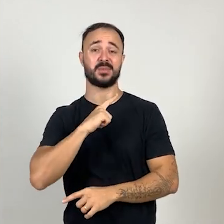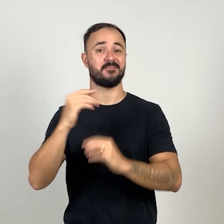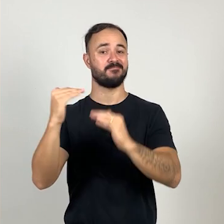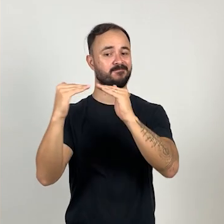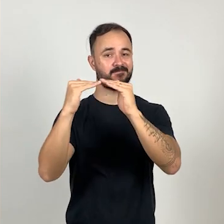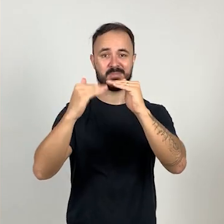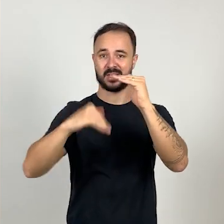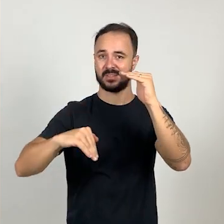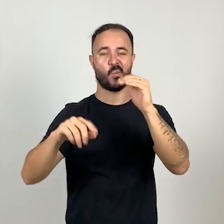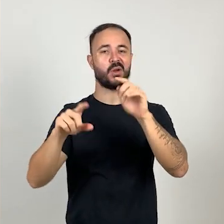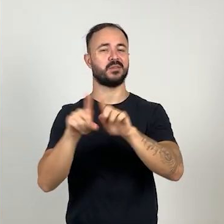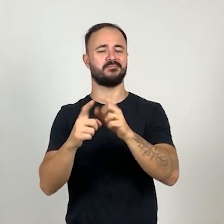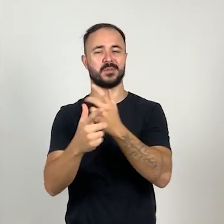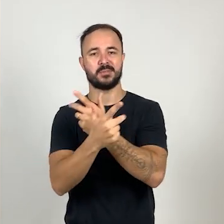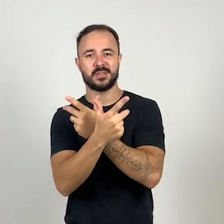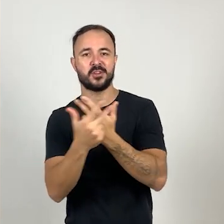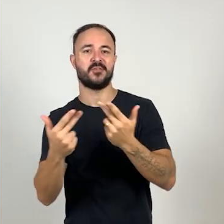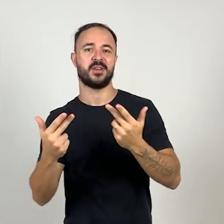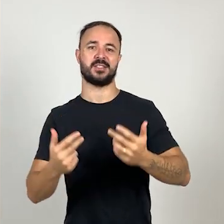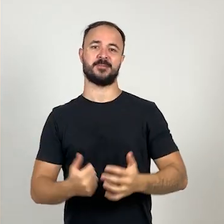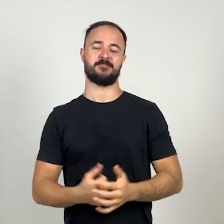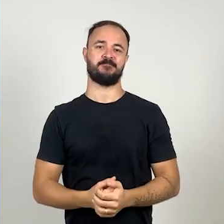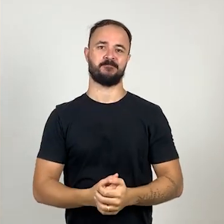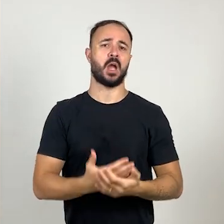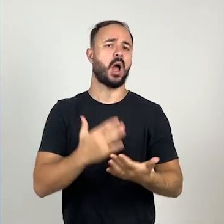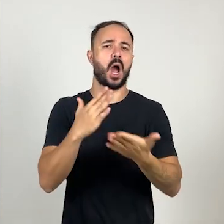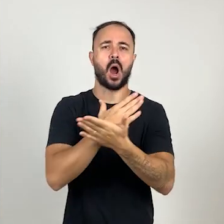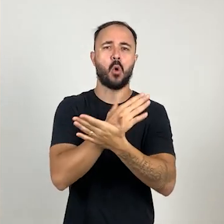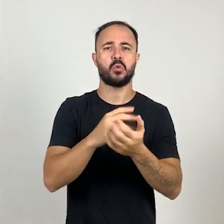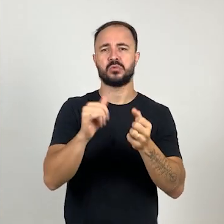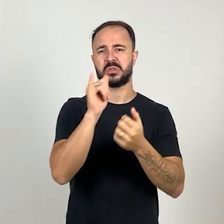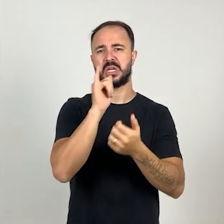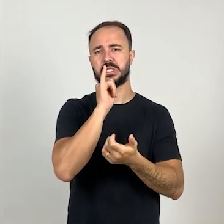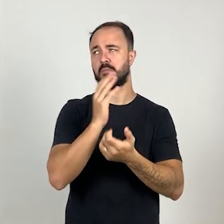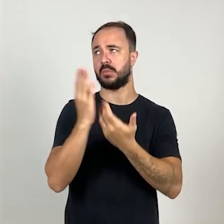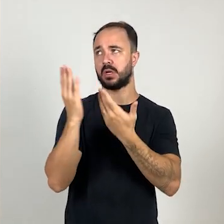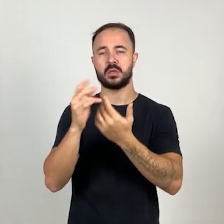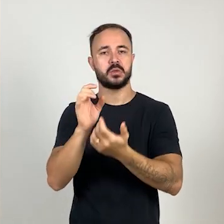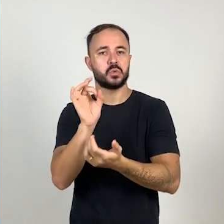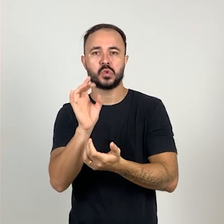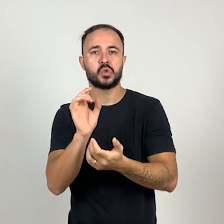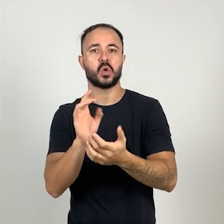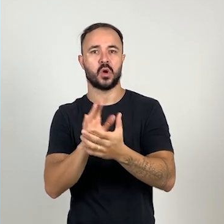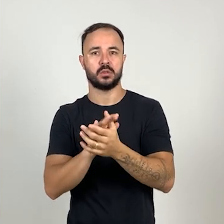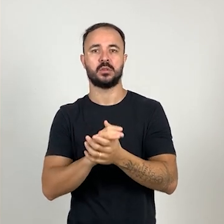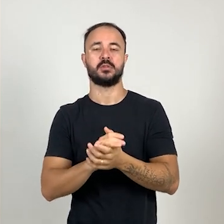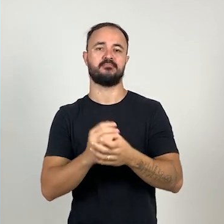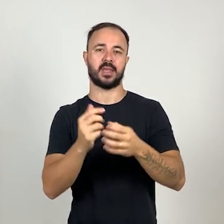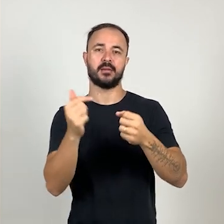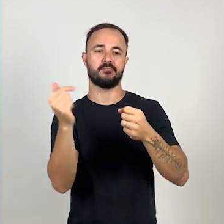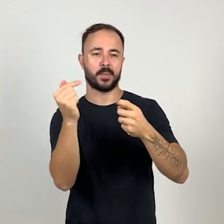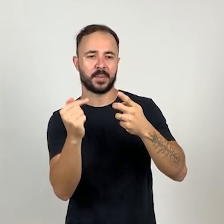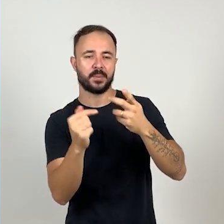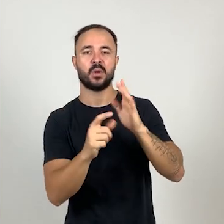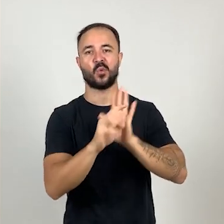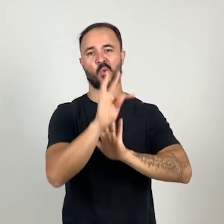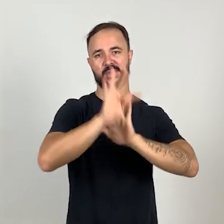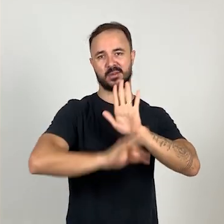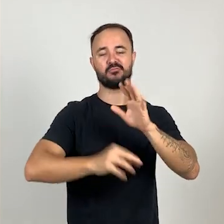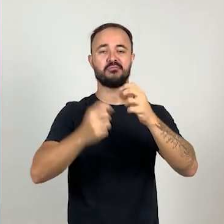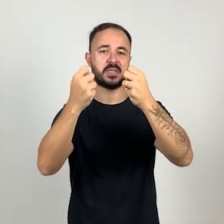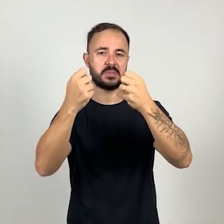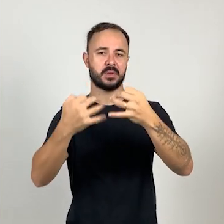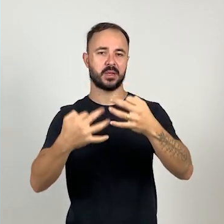raciais. Estes são apenas alguns exemplos de textos literários que abordam o tema do racismo de diferentes perspectivas e